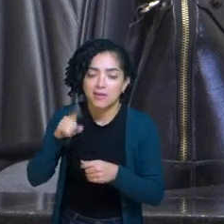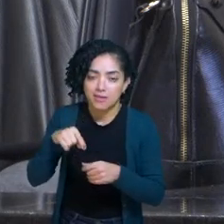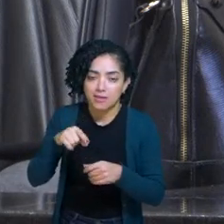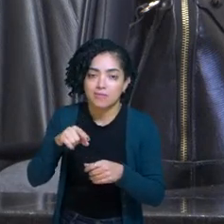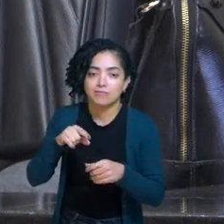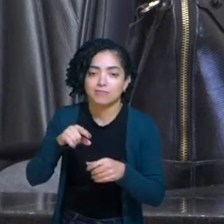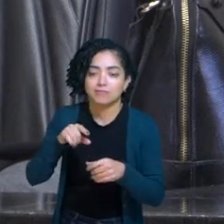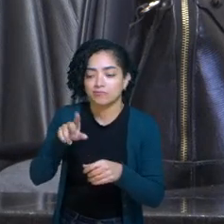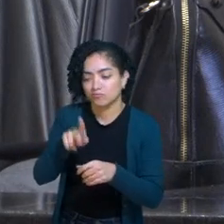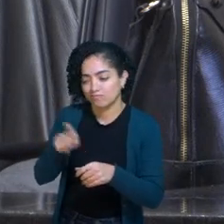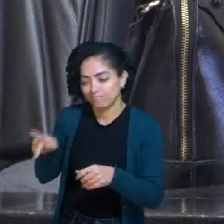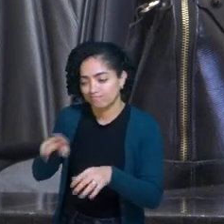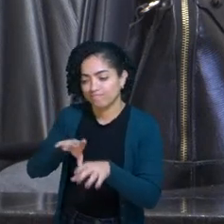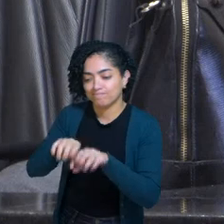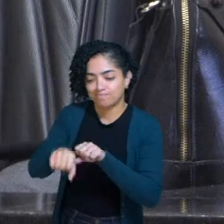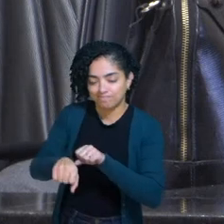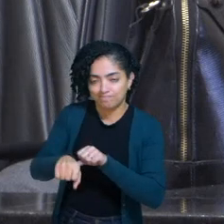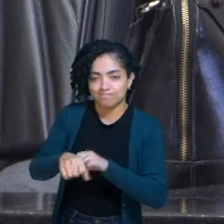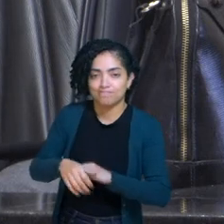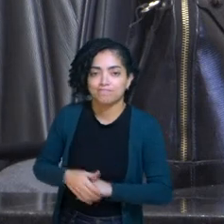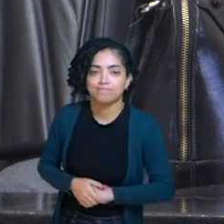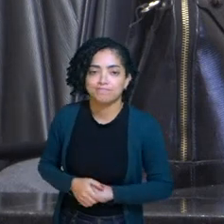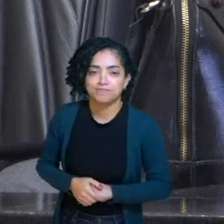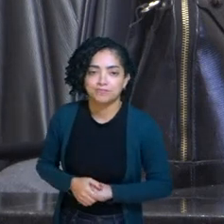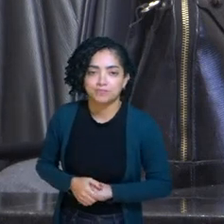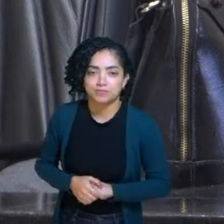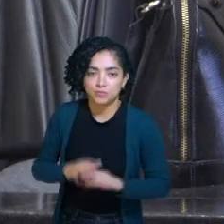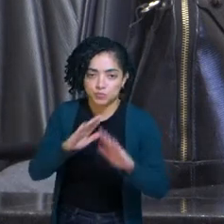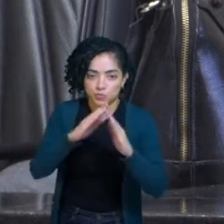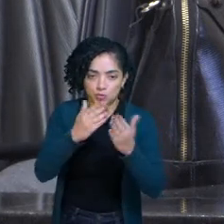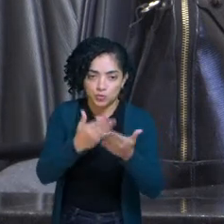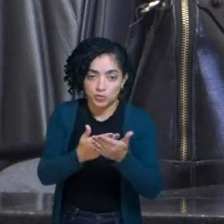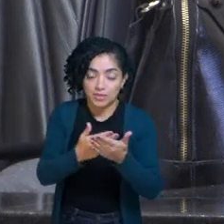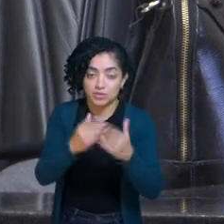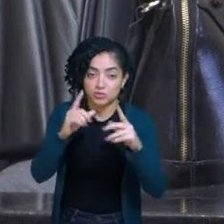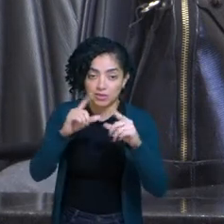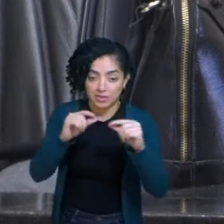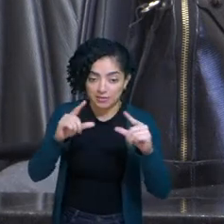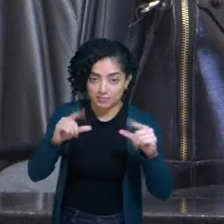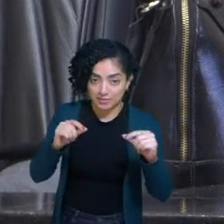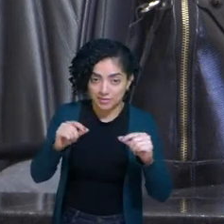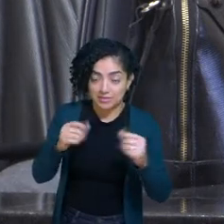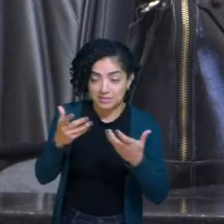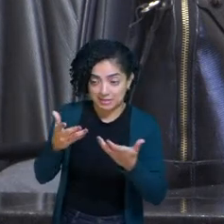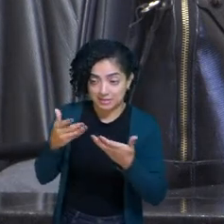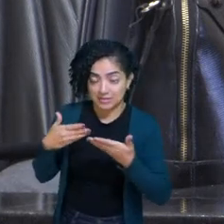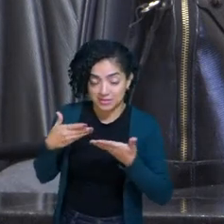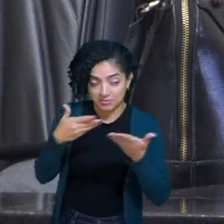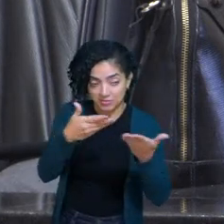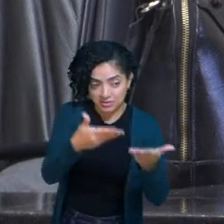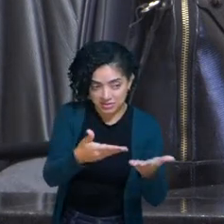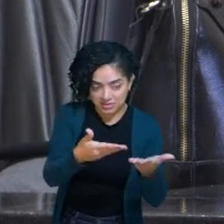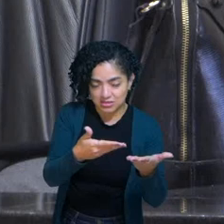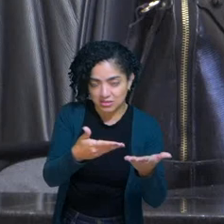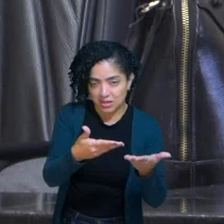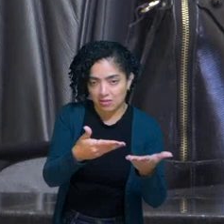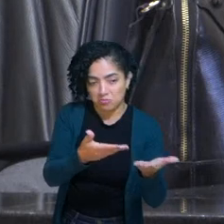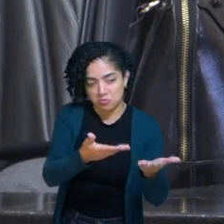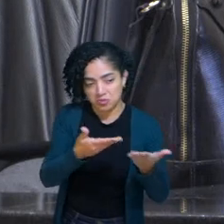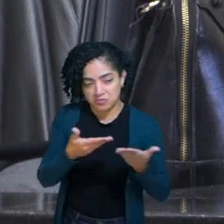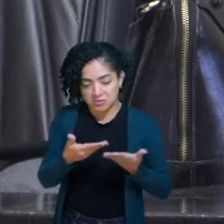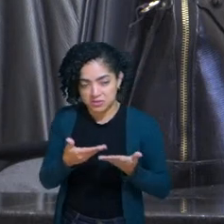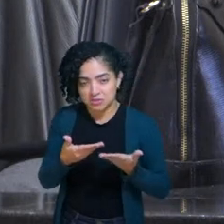de professores Colégio dromos é o nome do meu colégio fica em Brasília quem quiser um dia me visitar vai ter um uma grande